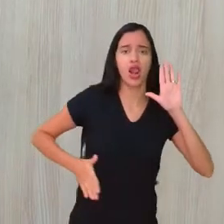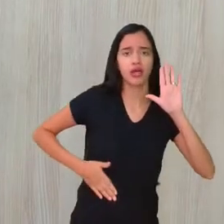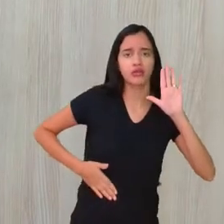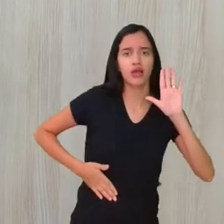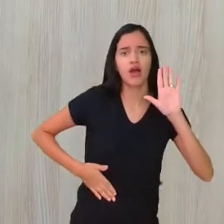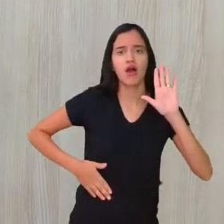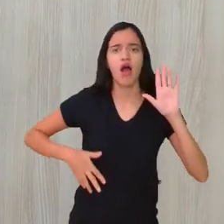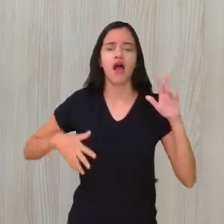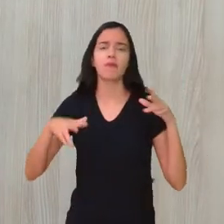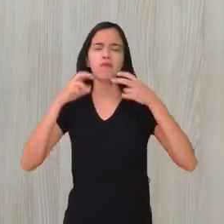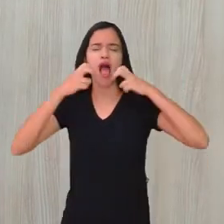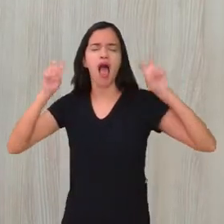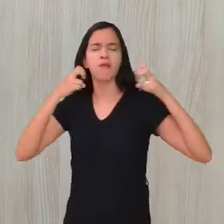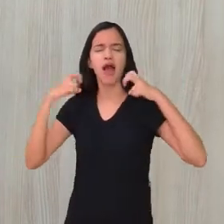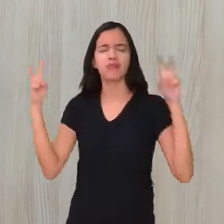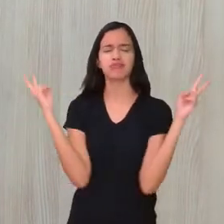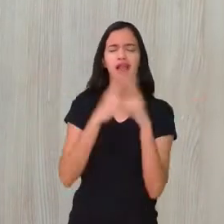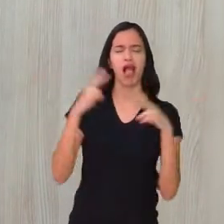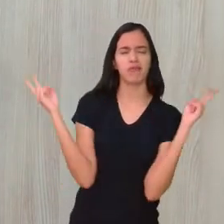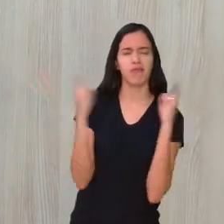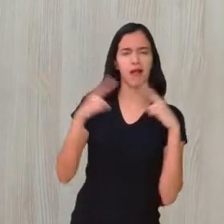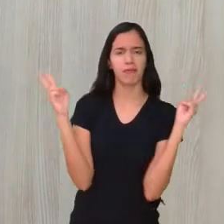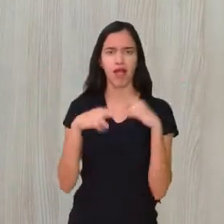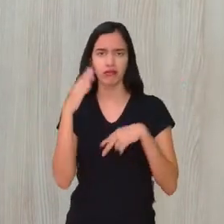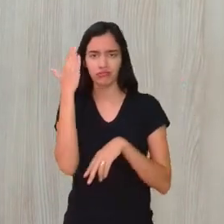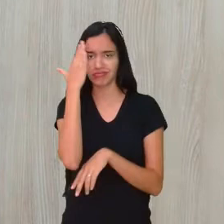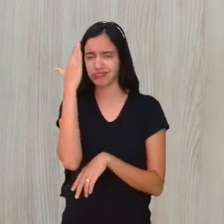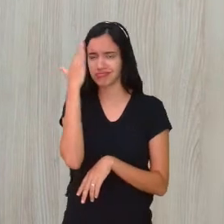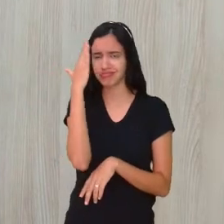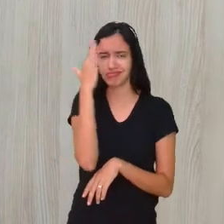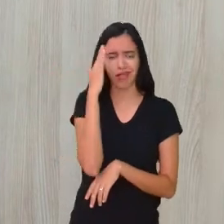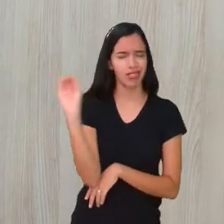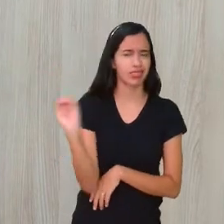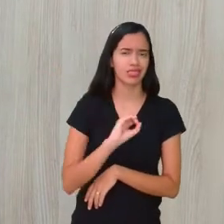ficaram berrando, que não entendi foi nada do que ele estava falando.